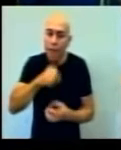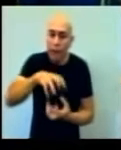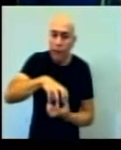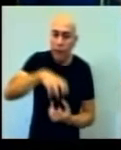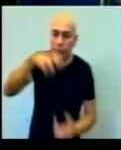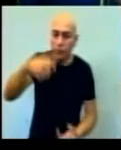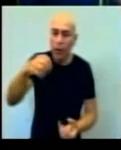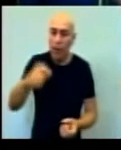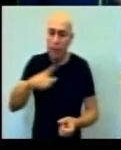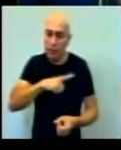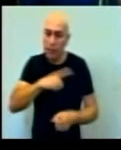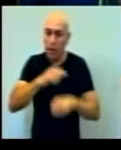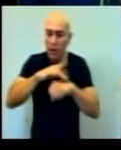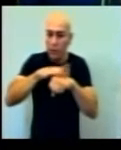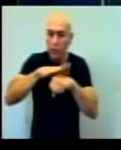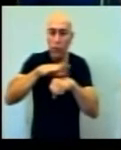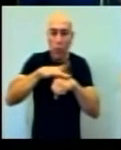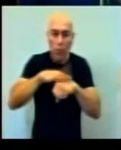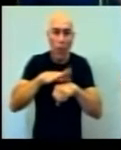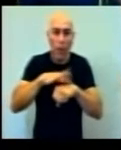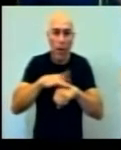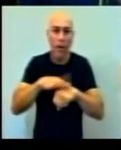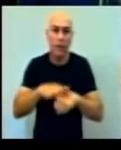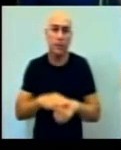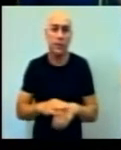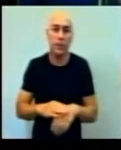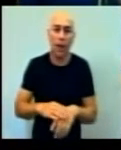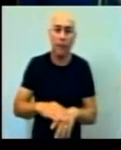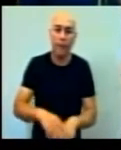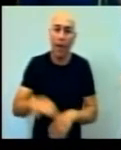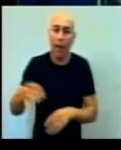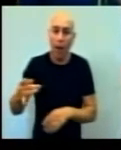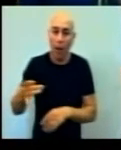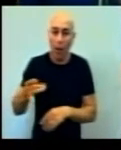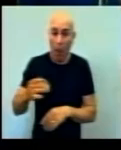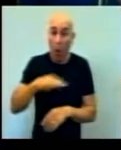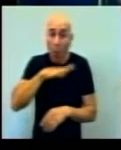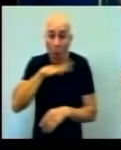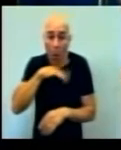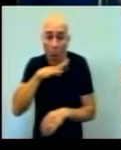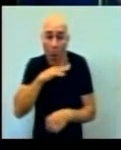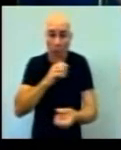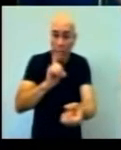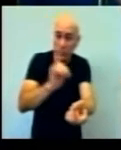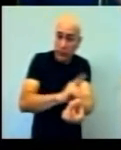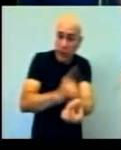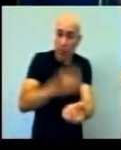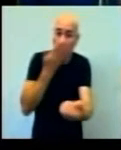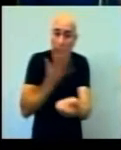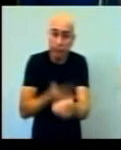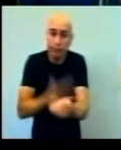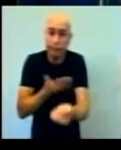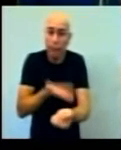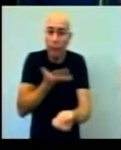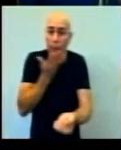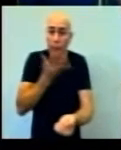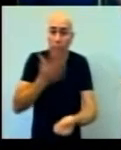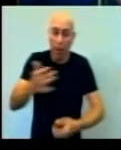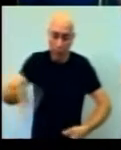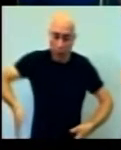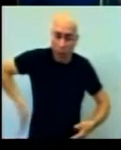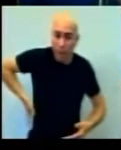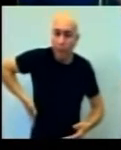tendo comorbidades, tendo doenças crônicas que ele tenha, diabetes, hipertensão, problema